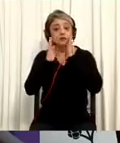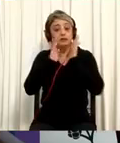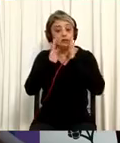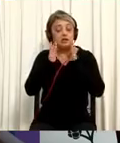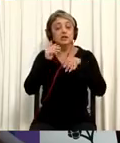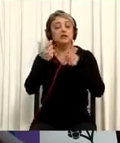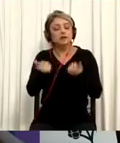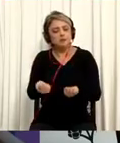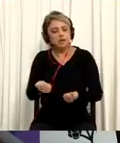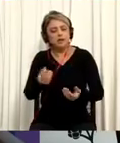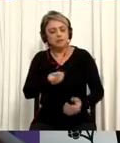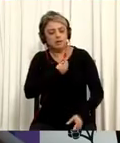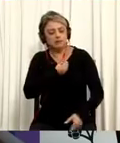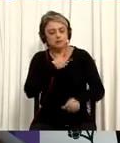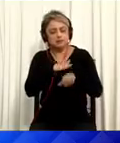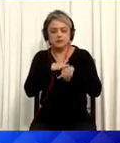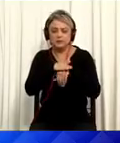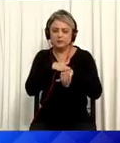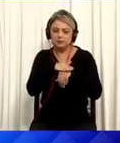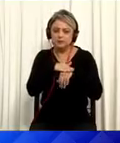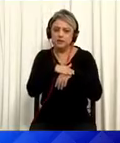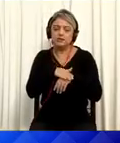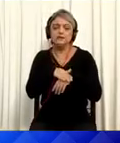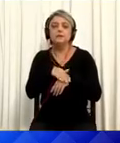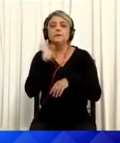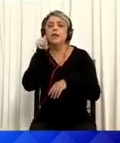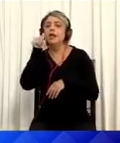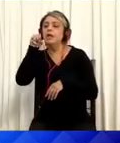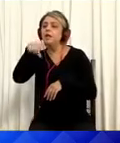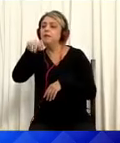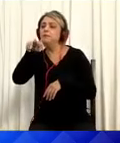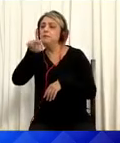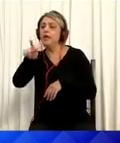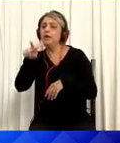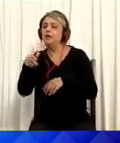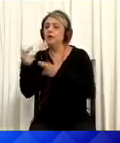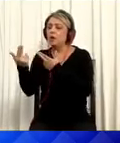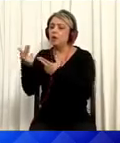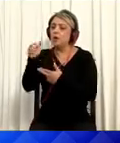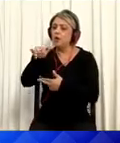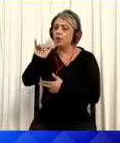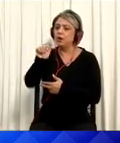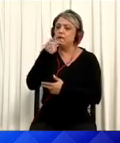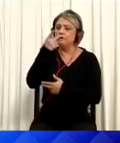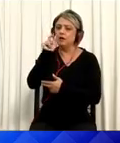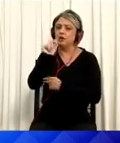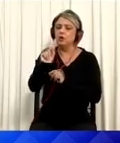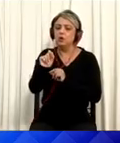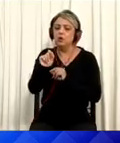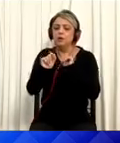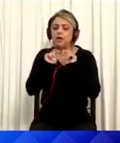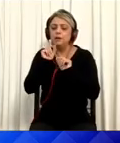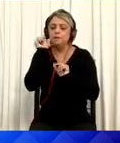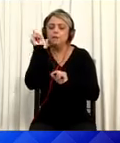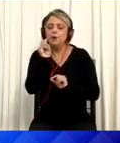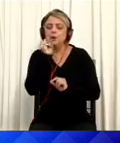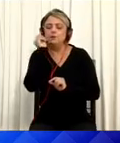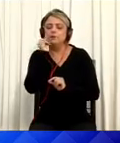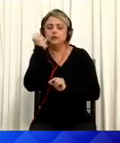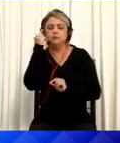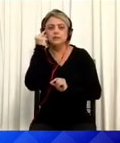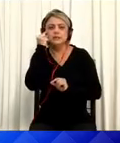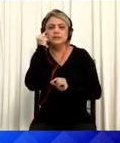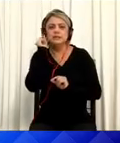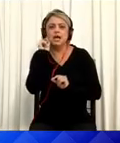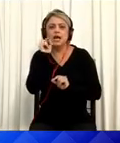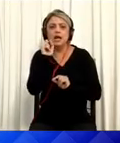dessa conversa, né, ativamente. E Meg, como a Yolanda disse, né, é muito importante a gente pensar no